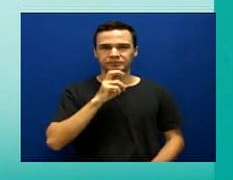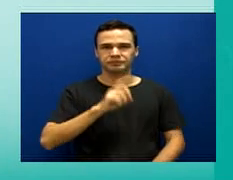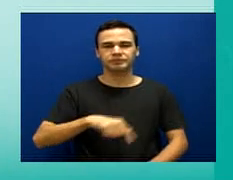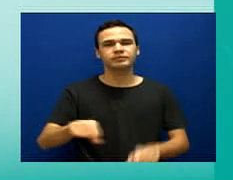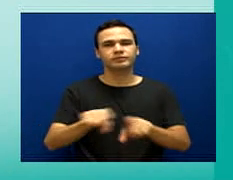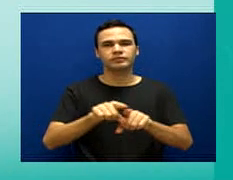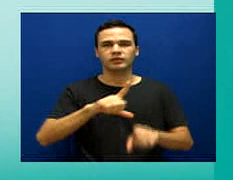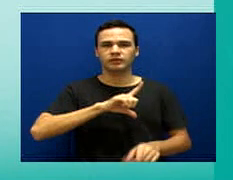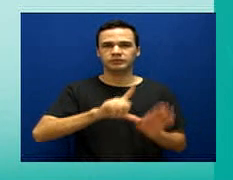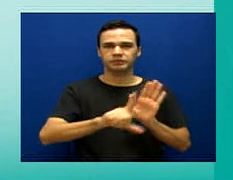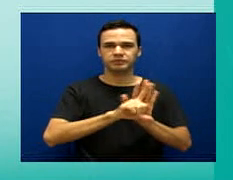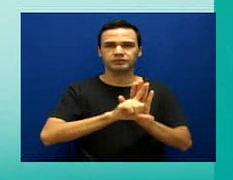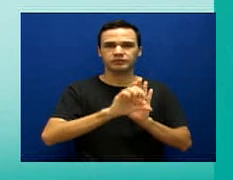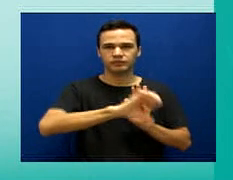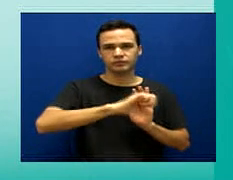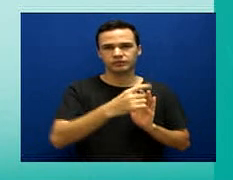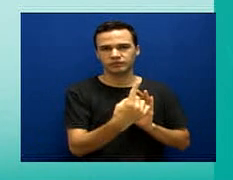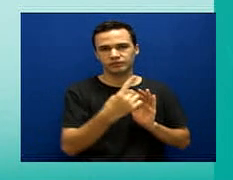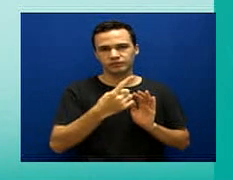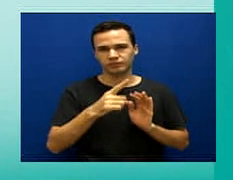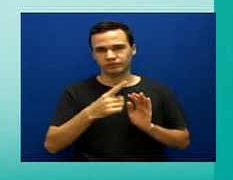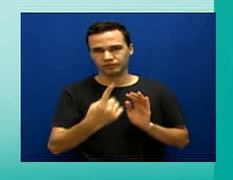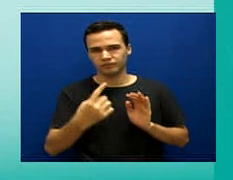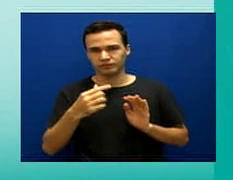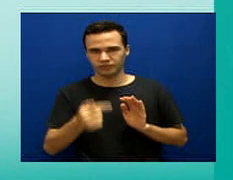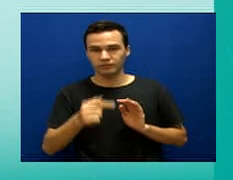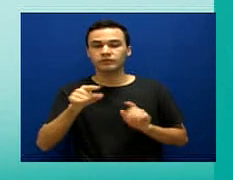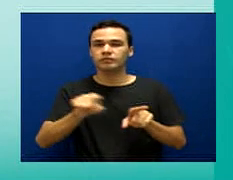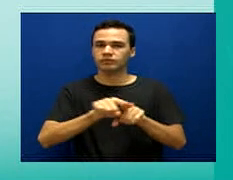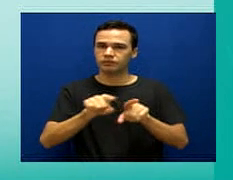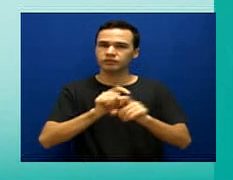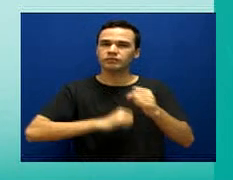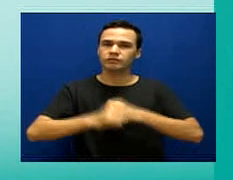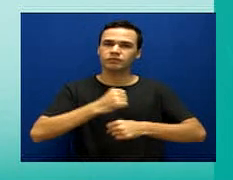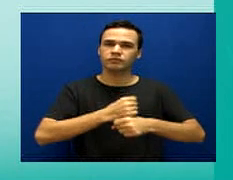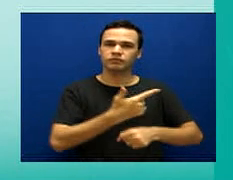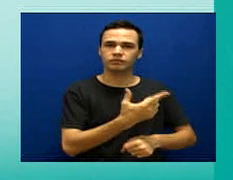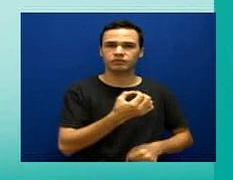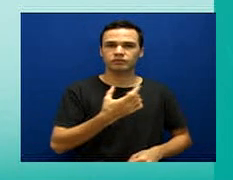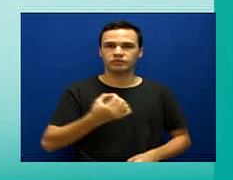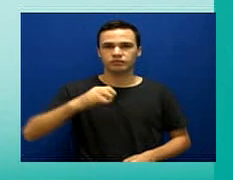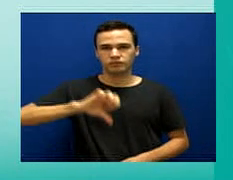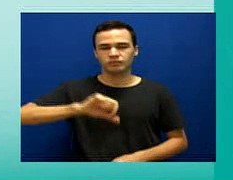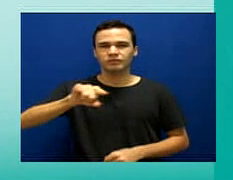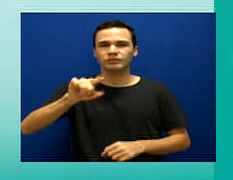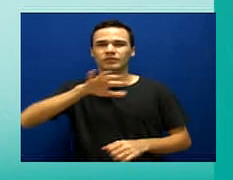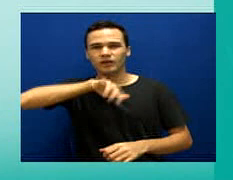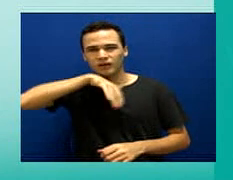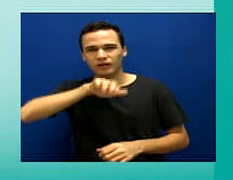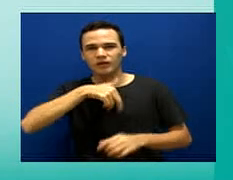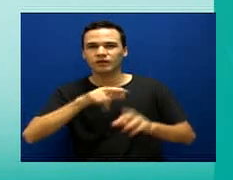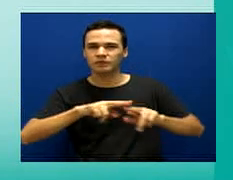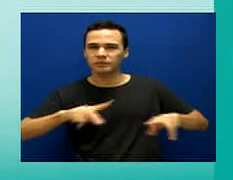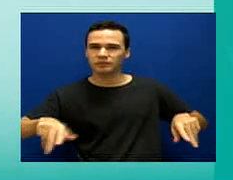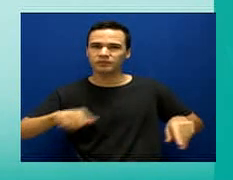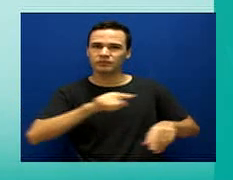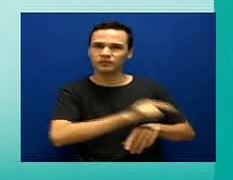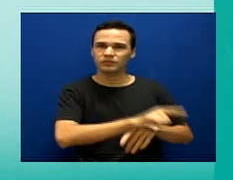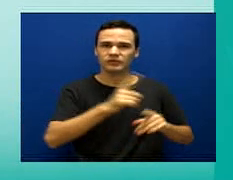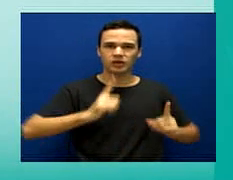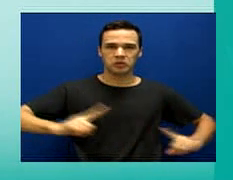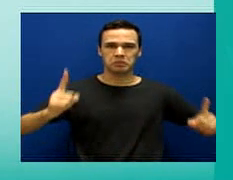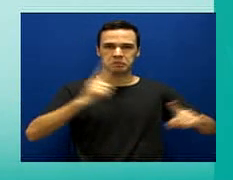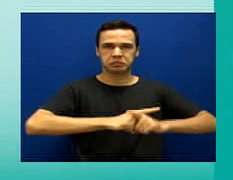A Lei 9.017, também de 2009, que impede a utilização de animais em atividades de competição